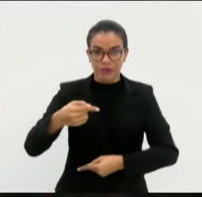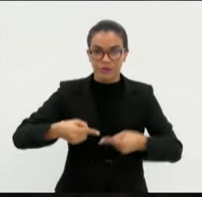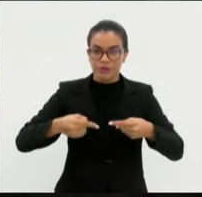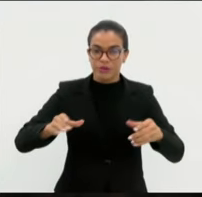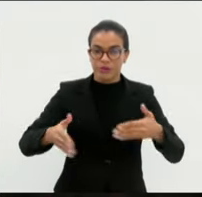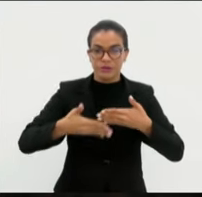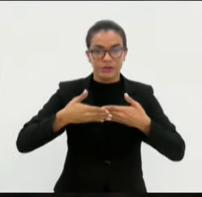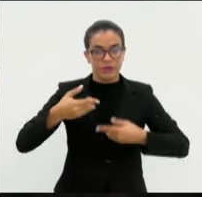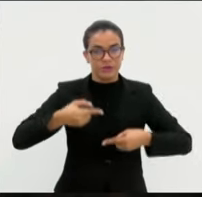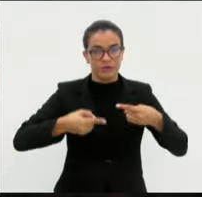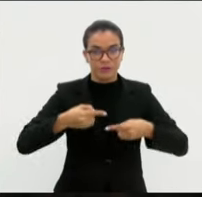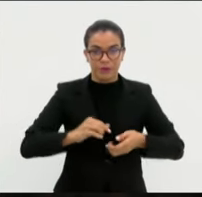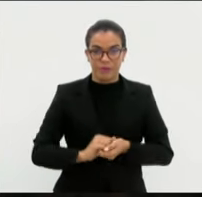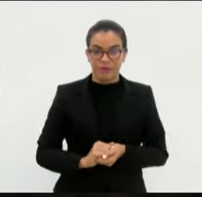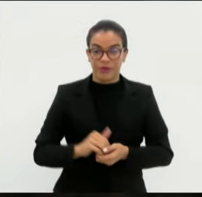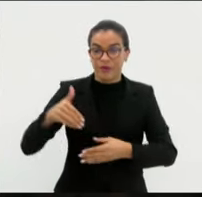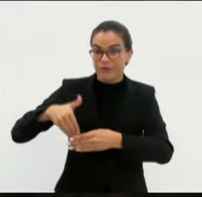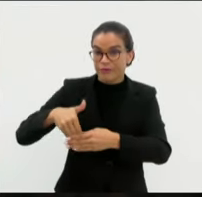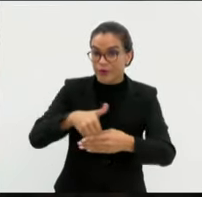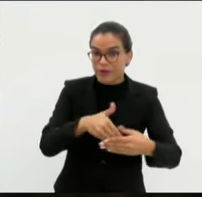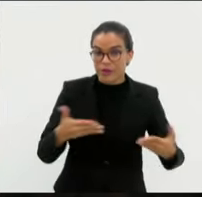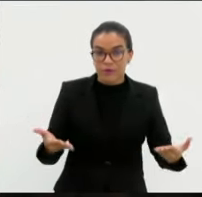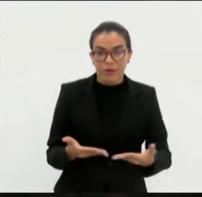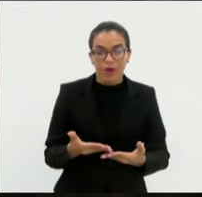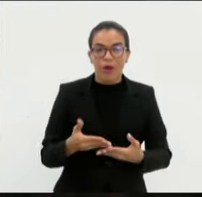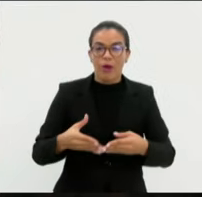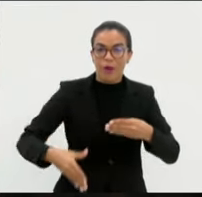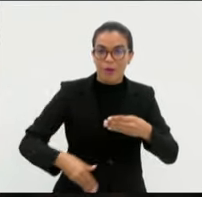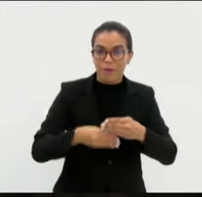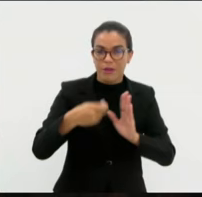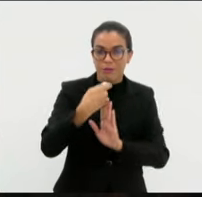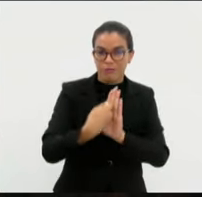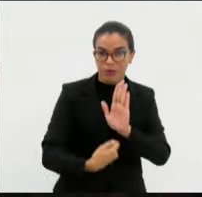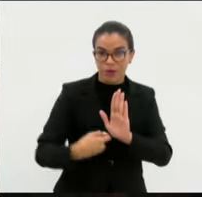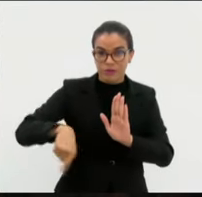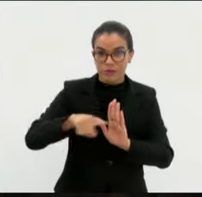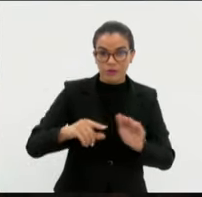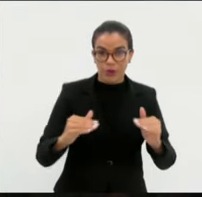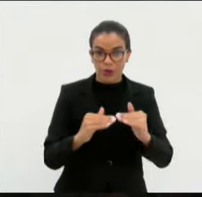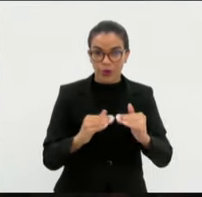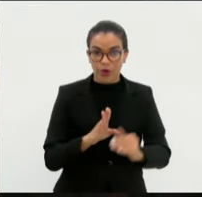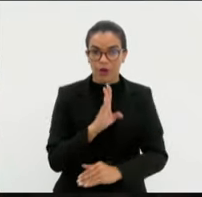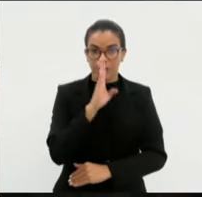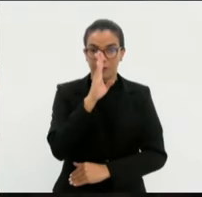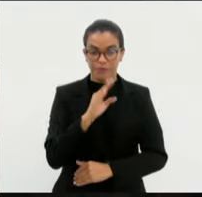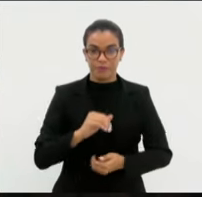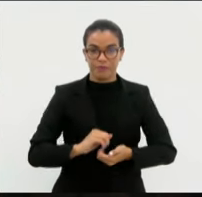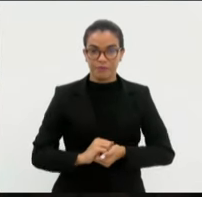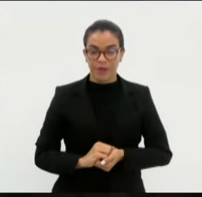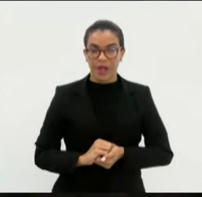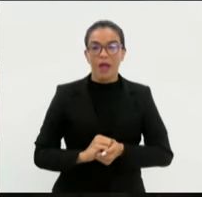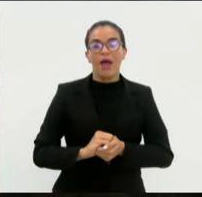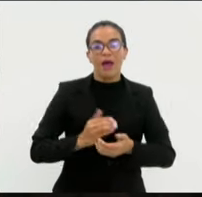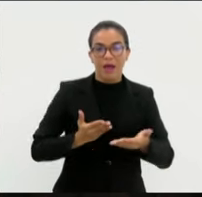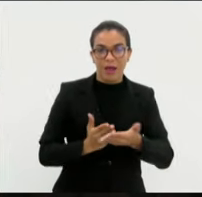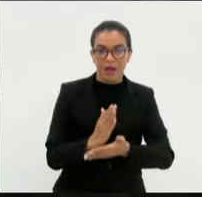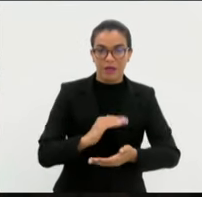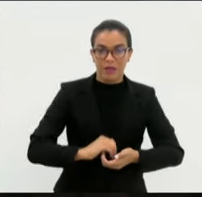discutir, encerrada a discussão. Em votação, a emenda de redação. Senhores que aprovam, permaneçam como estão.